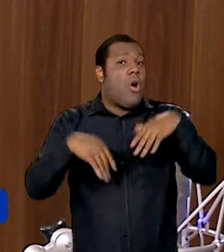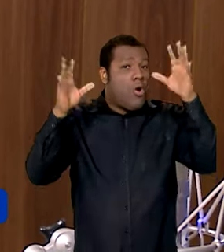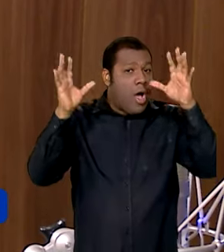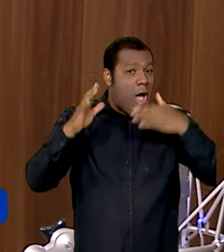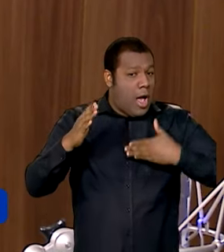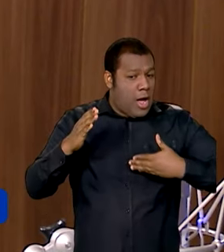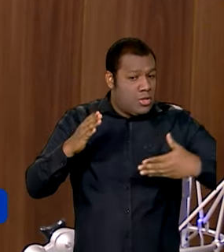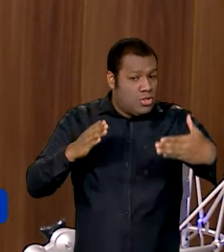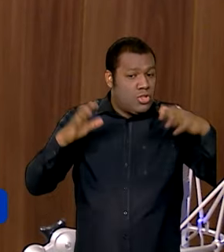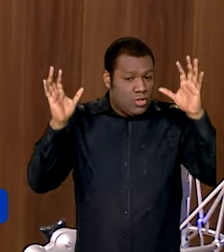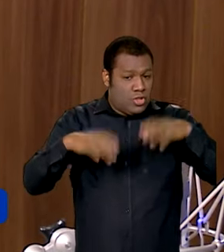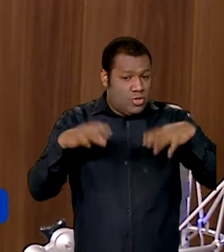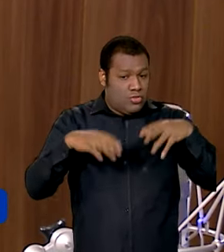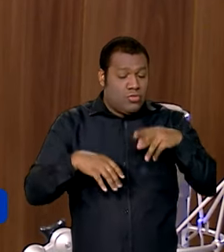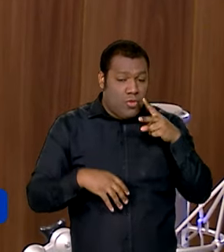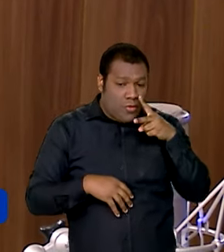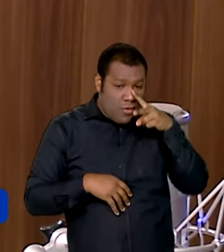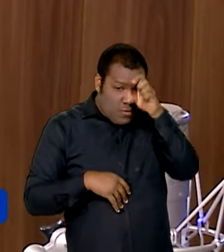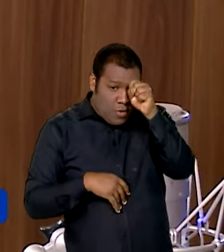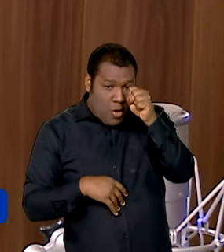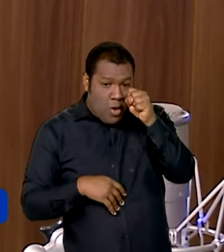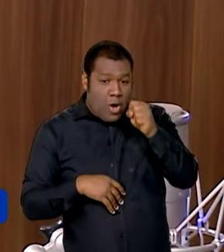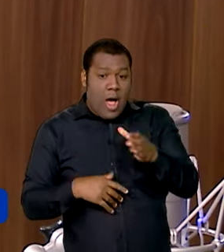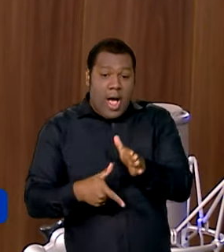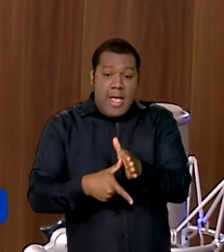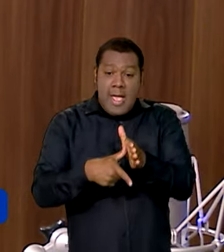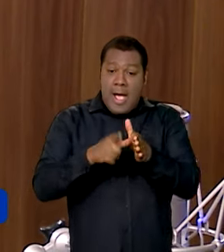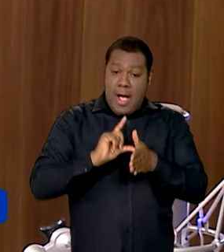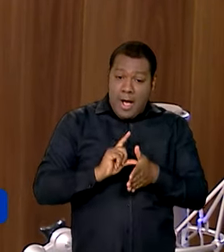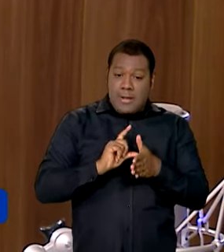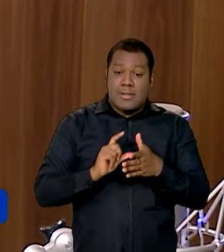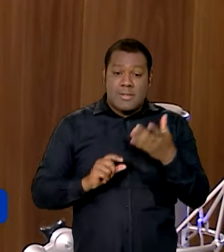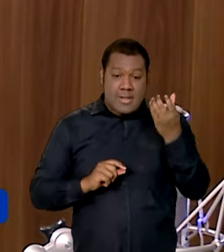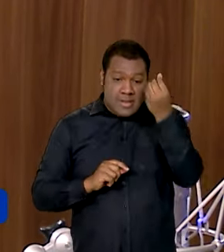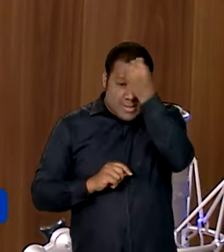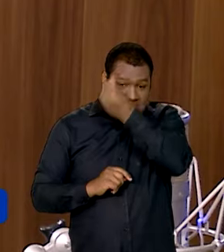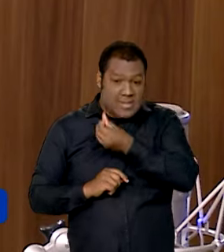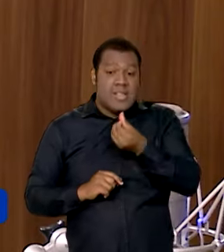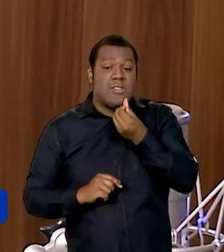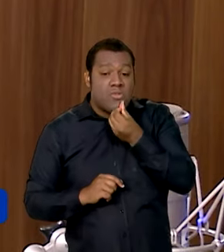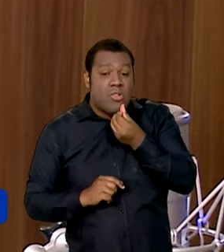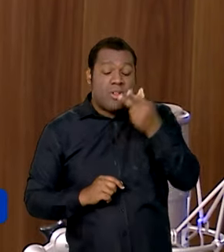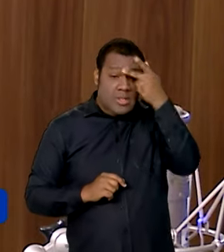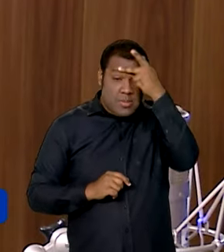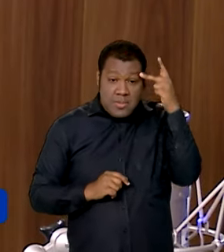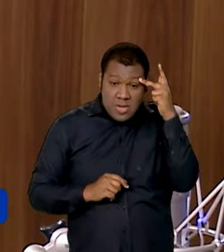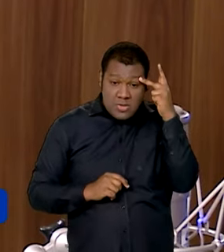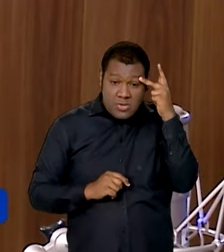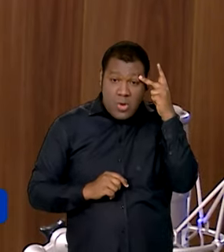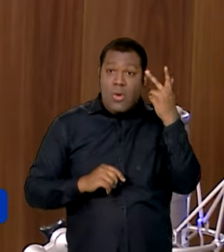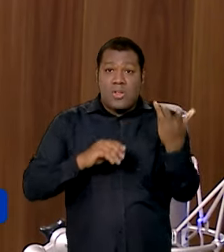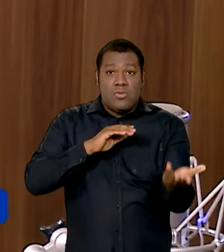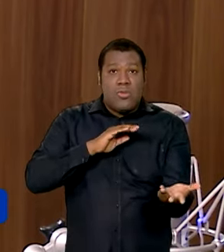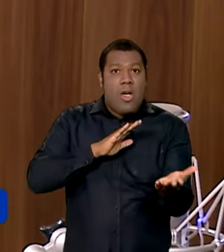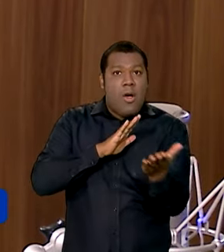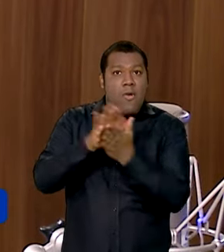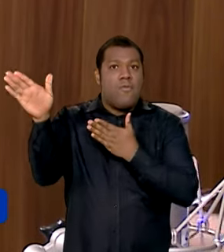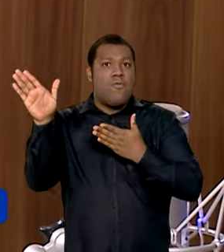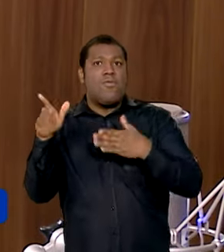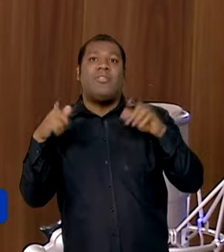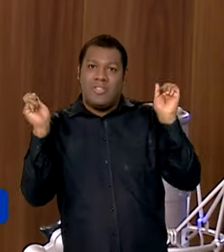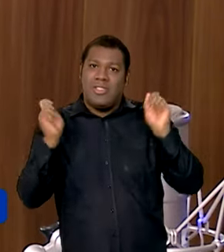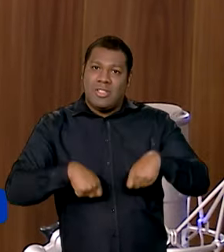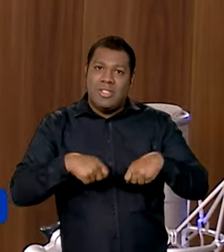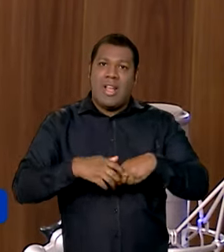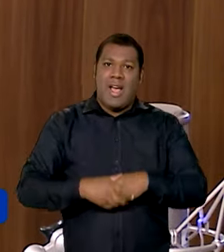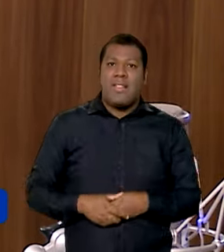pode muito rápido isso às vezes em 6 horas então nós precisamos ter um plano de contingência as pessoas precisam saber para onde vão é onde